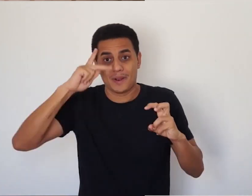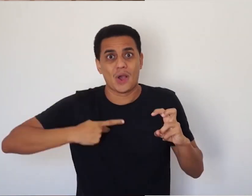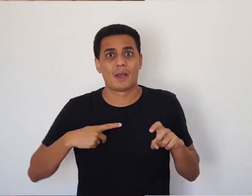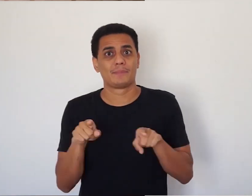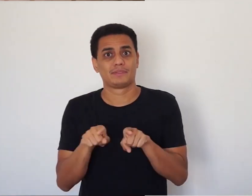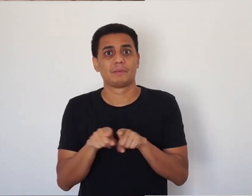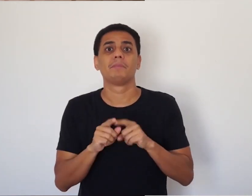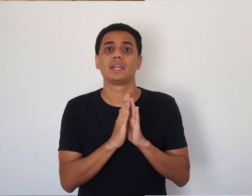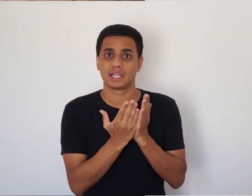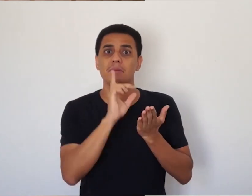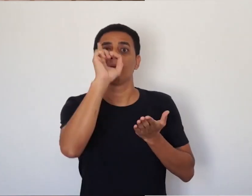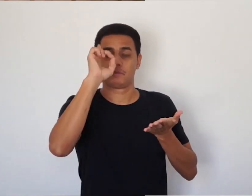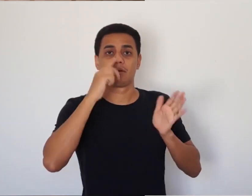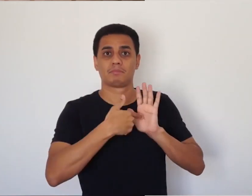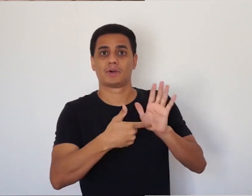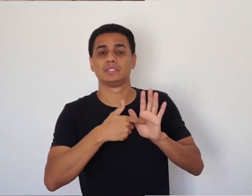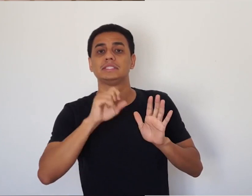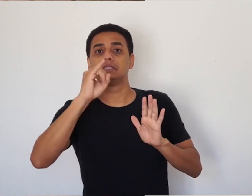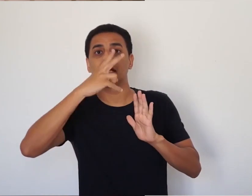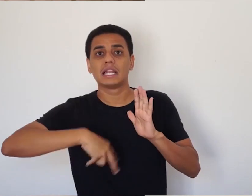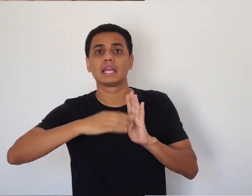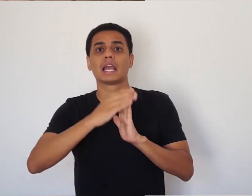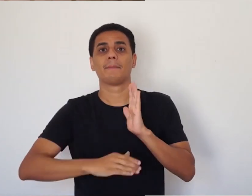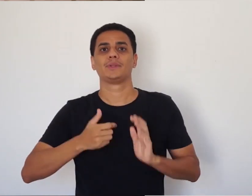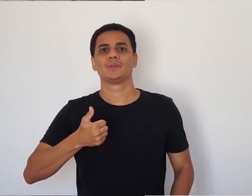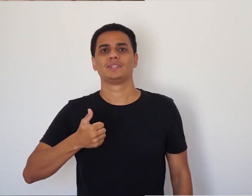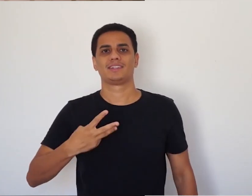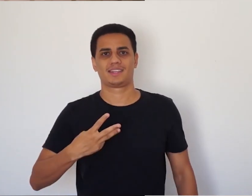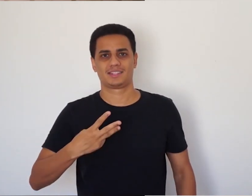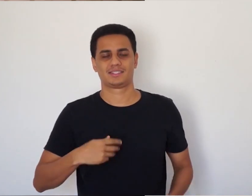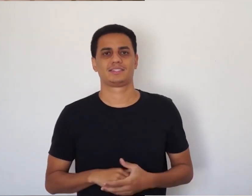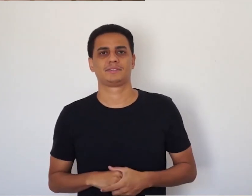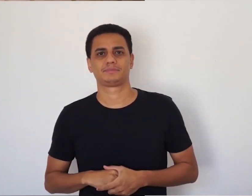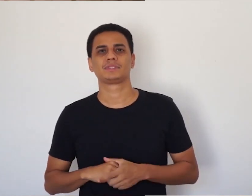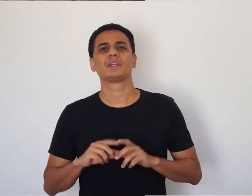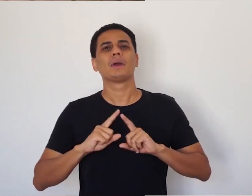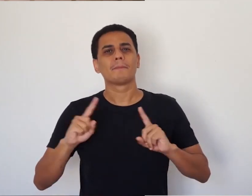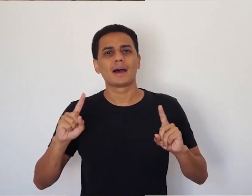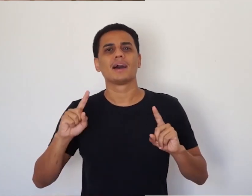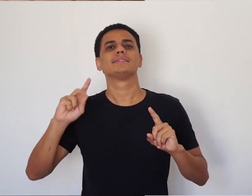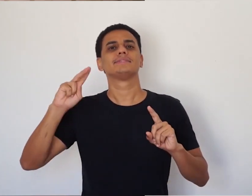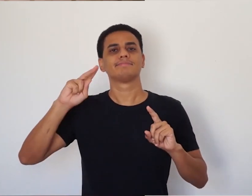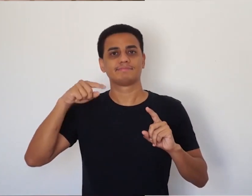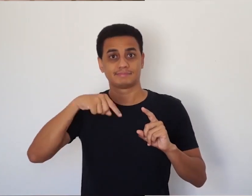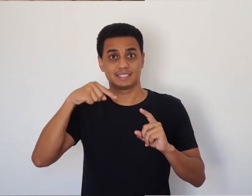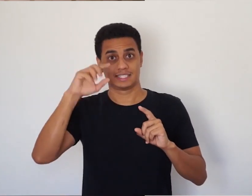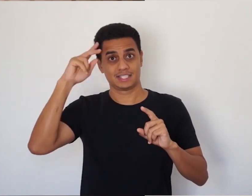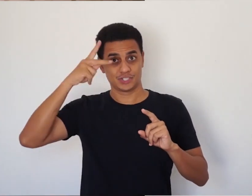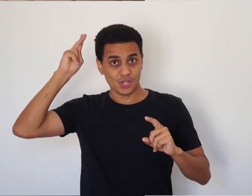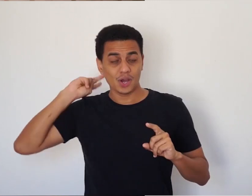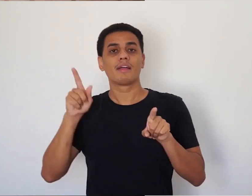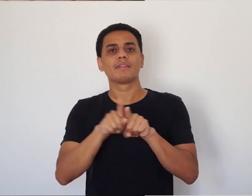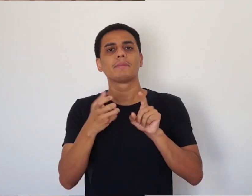por ele mesmo. A história bíblica vai mostrar isso se você ler o capítulo 13 de Êxodo. Mas essa história também